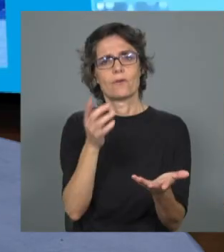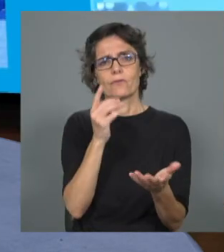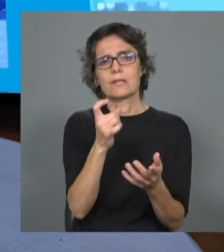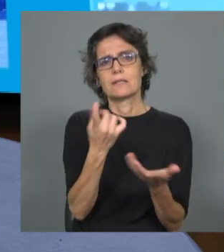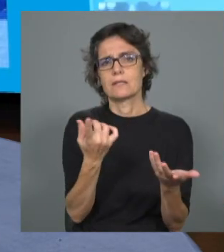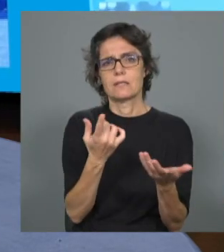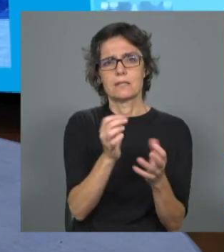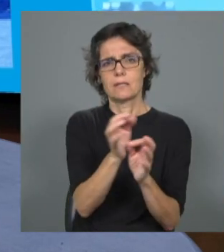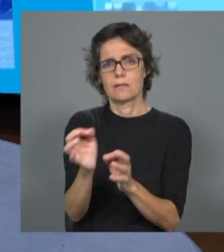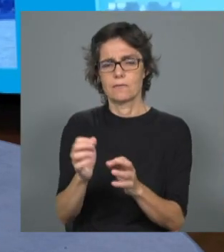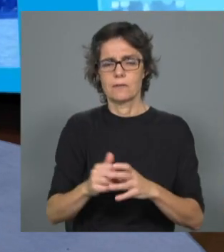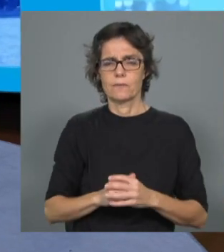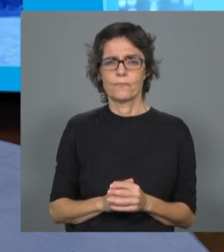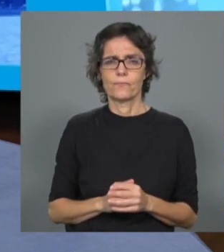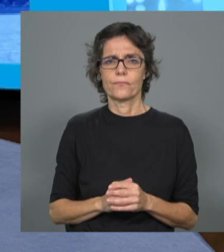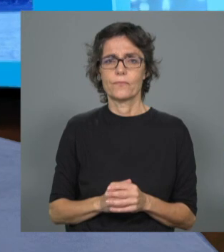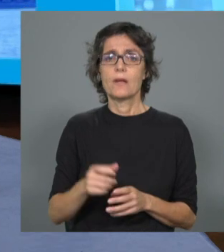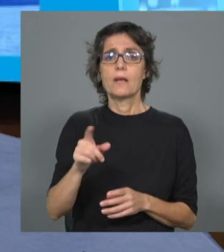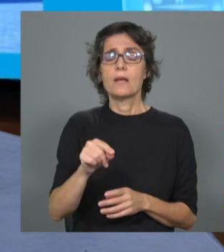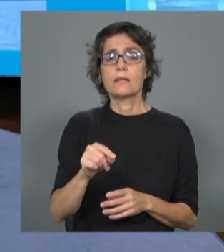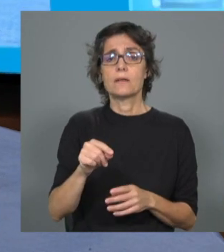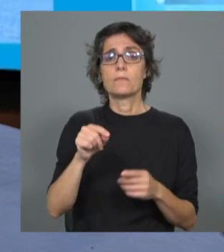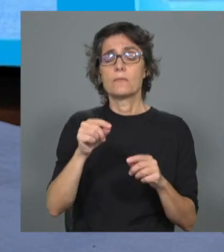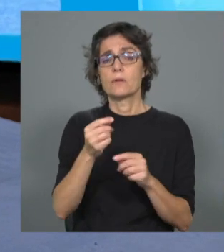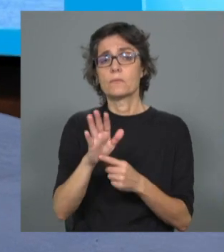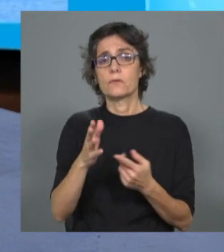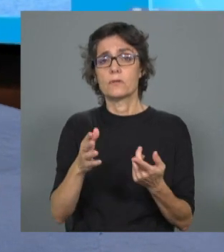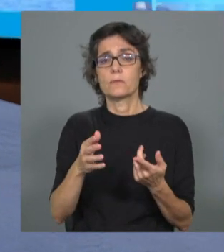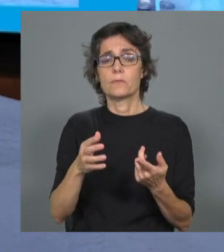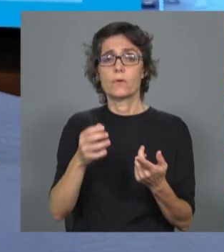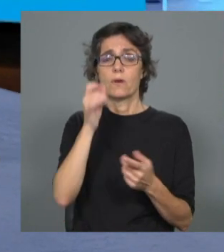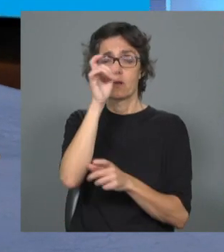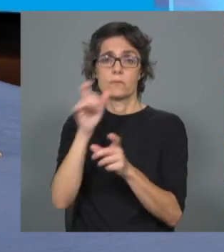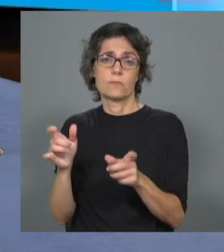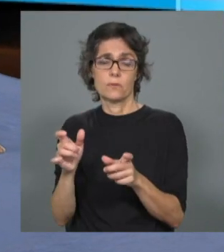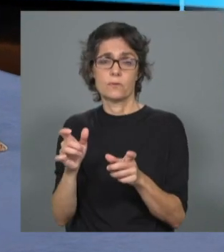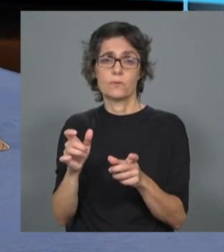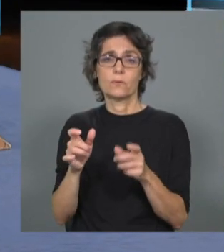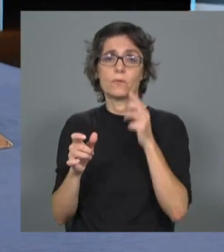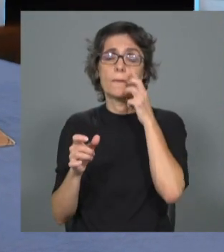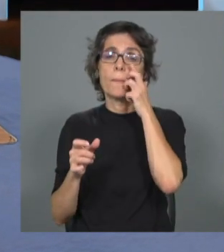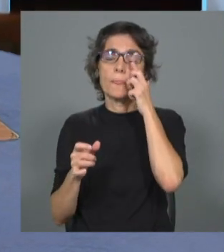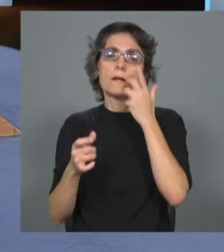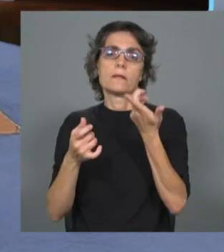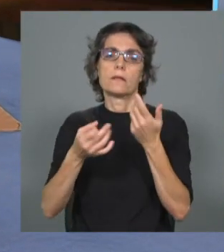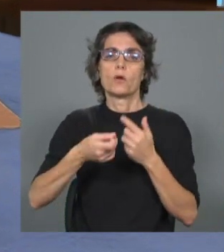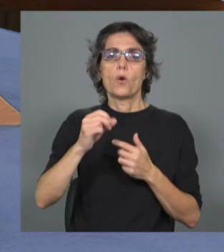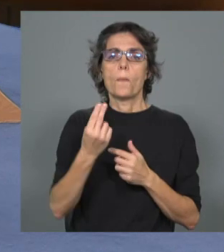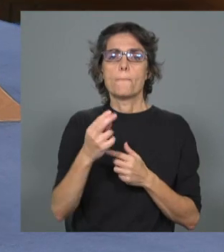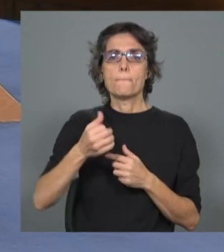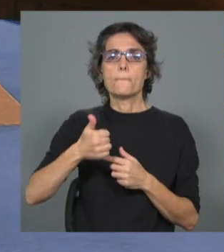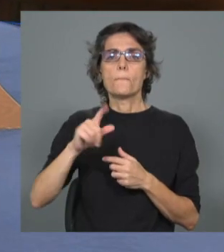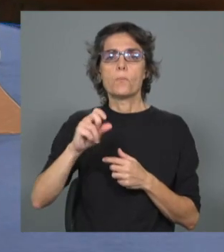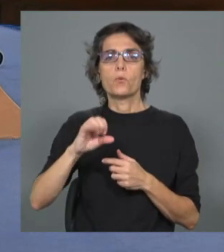Também focar-se-ia nos publicanos de hoje, porque os publicanos de hoje existem, não é? Você quer entrar na universidade, tem que fazer